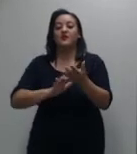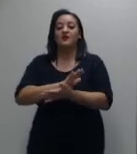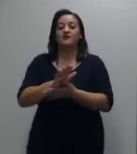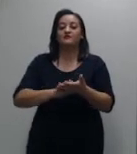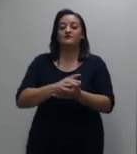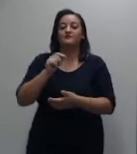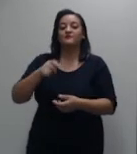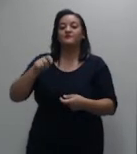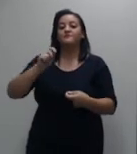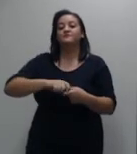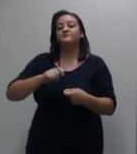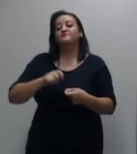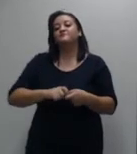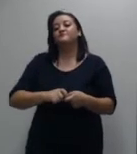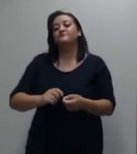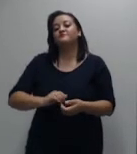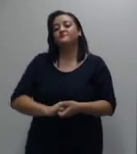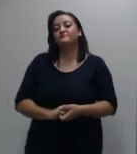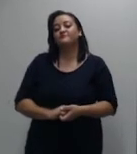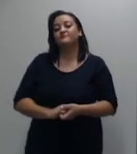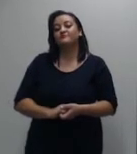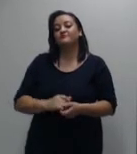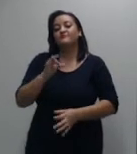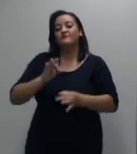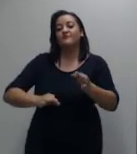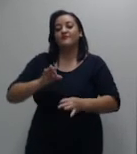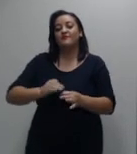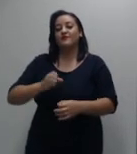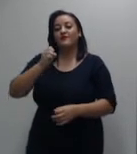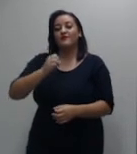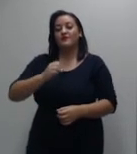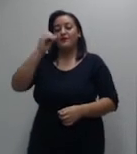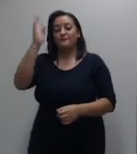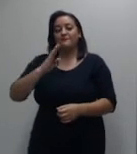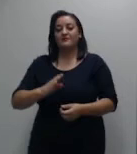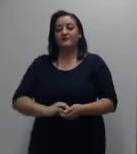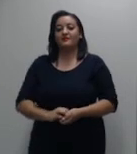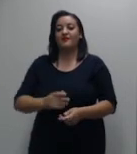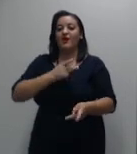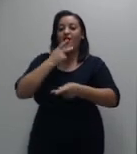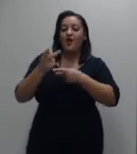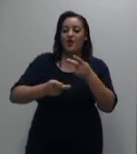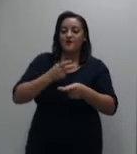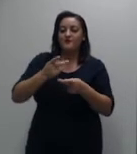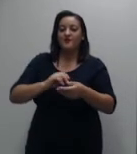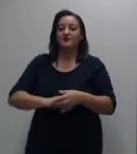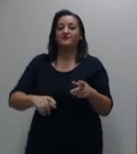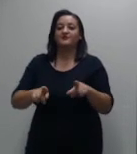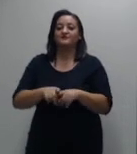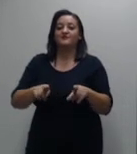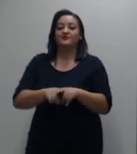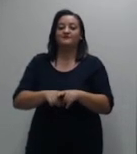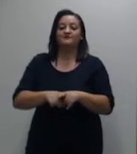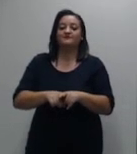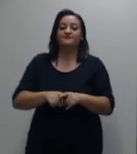executado no brasileiro decidido sinto procedente em